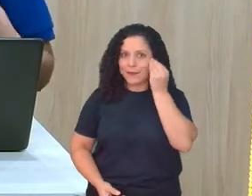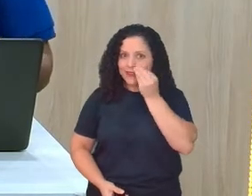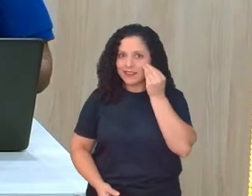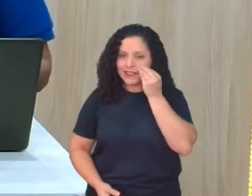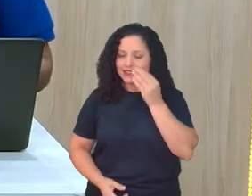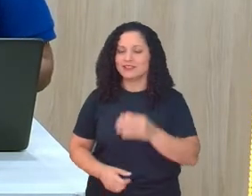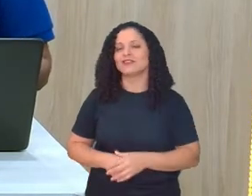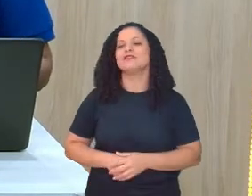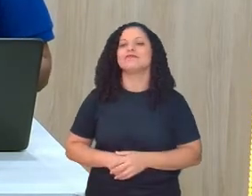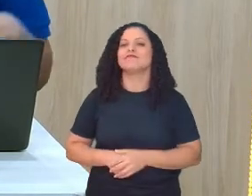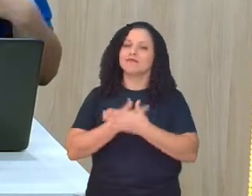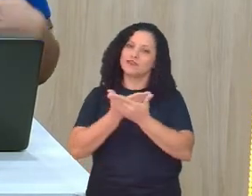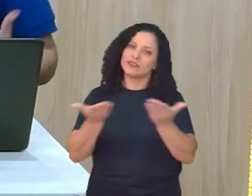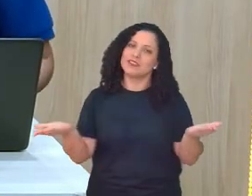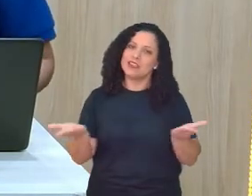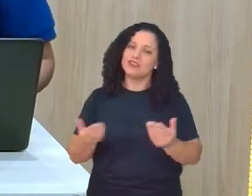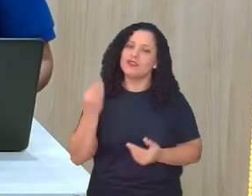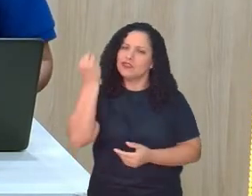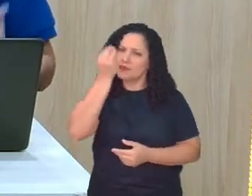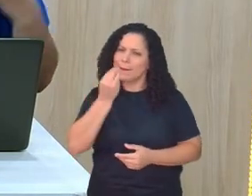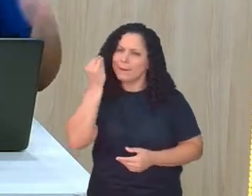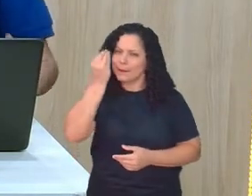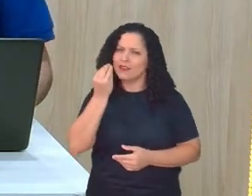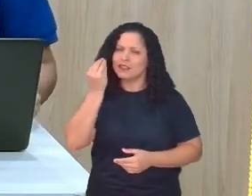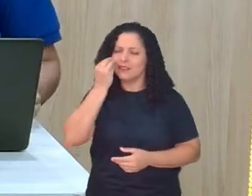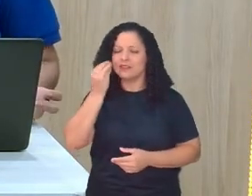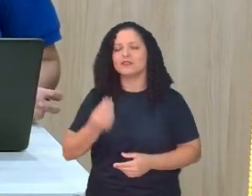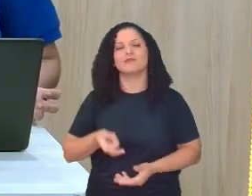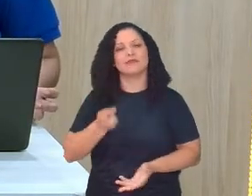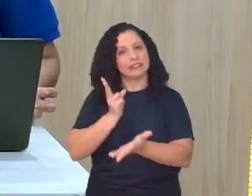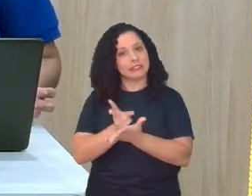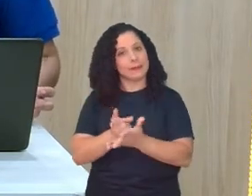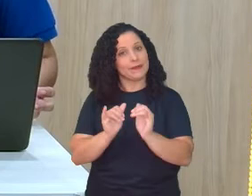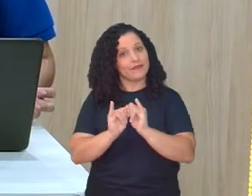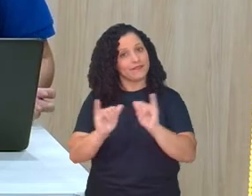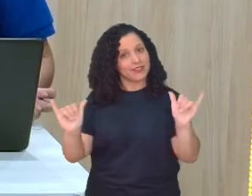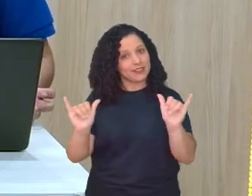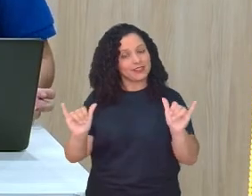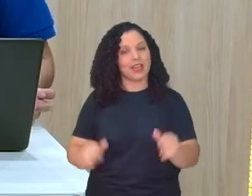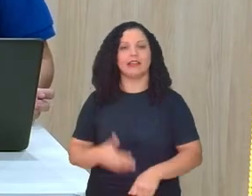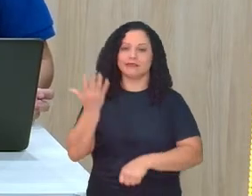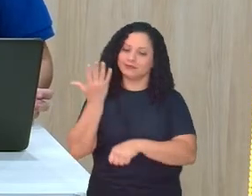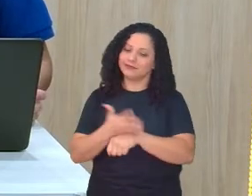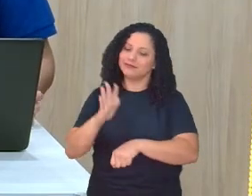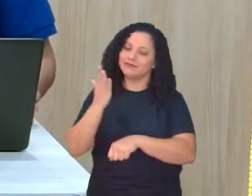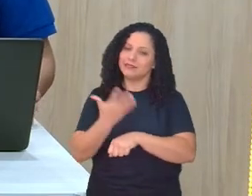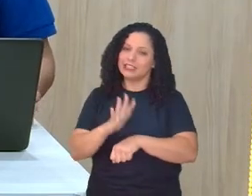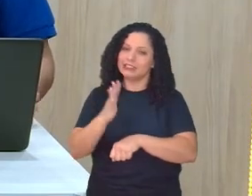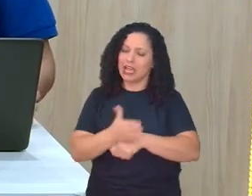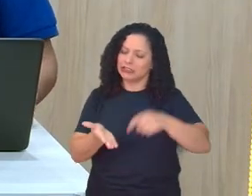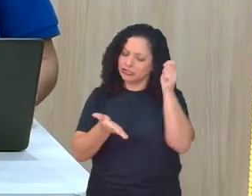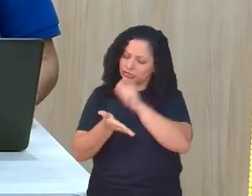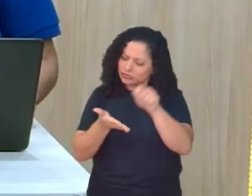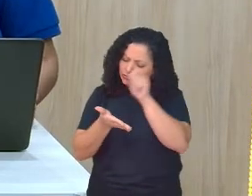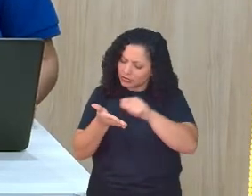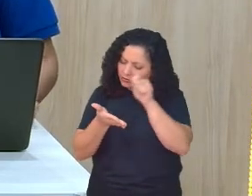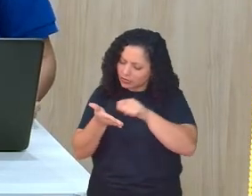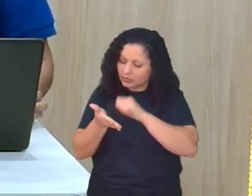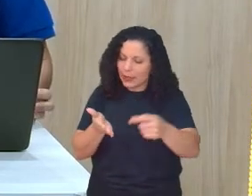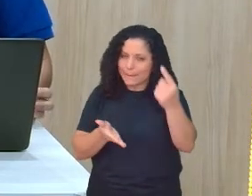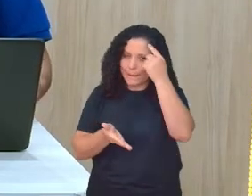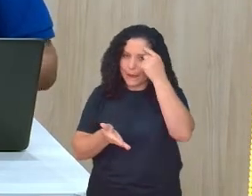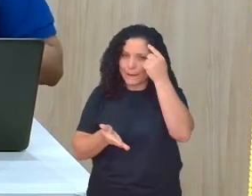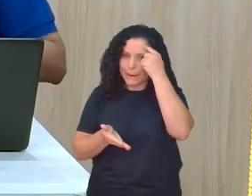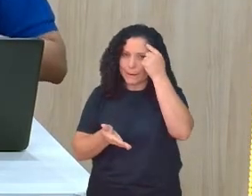realmente fazer esses testes. E é o que a gente sempre fala, né? É exercício. É escrever e reescrever. Não